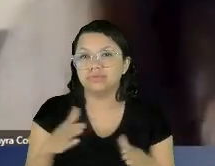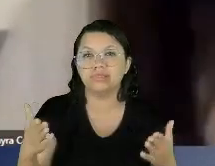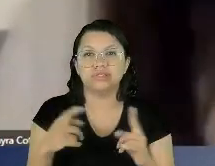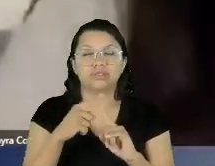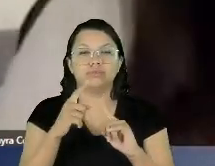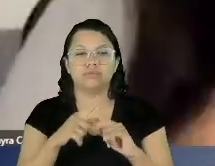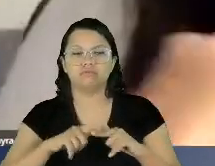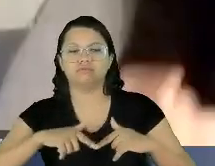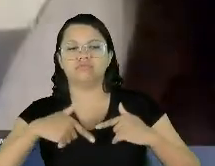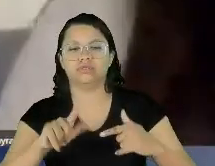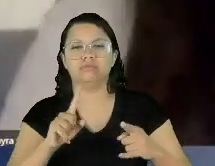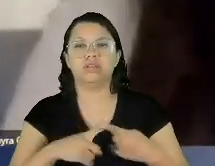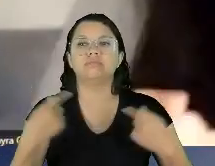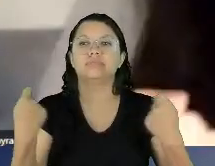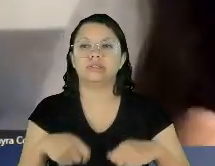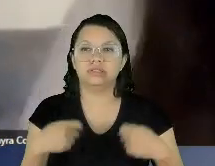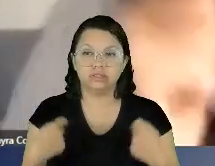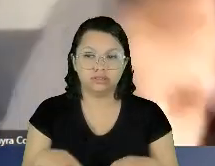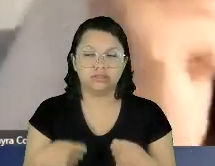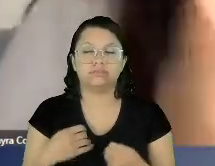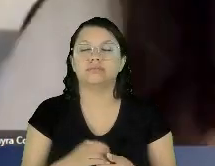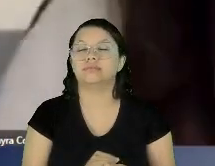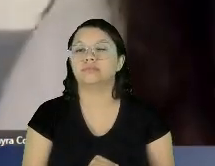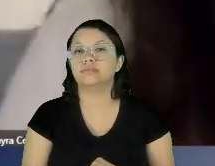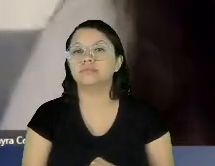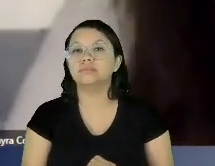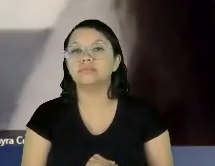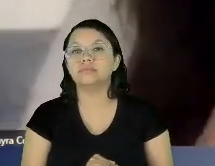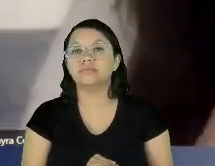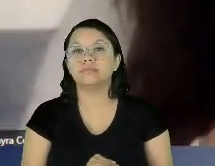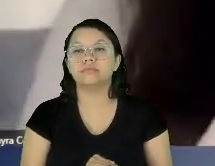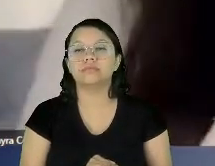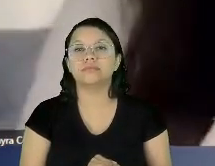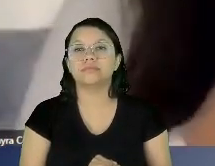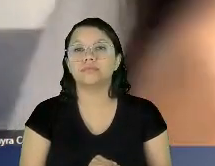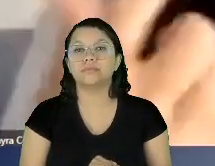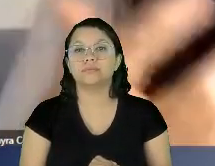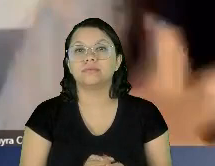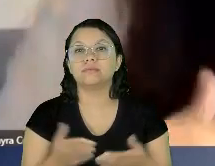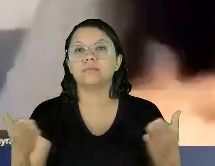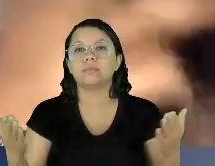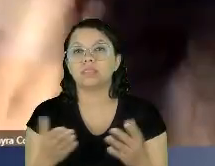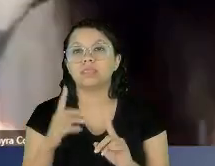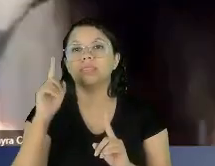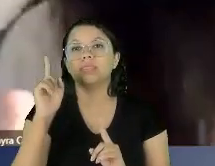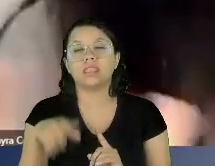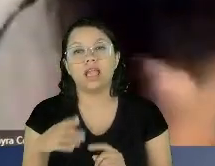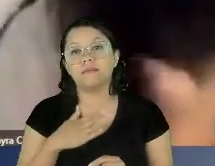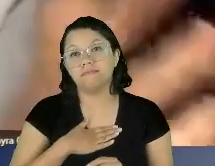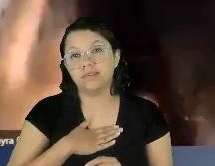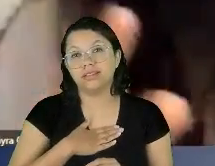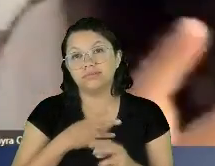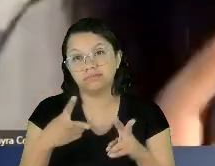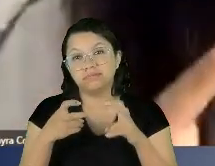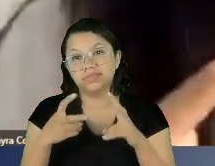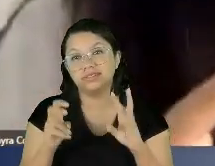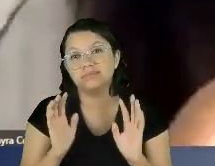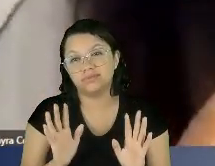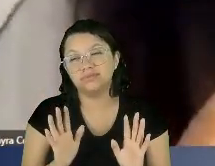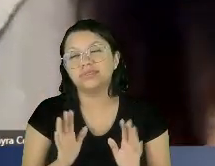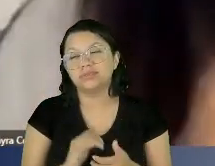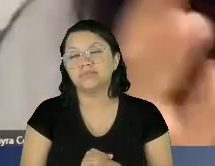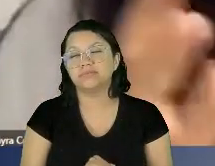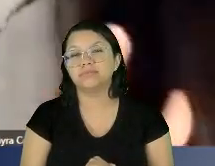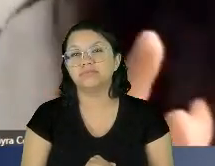muito desconfortável esse tipo de enfrentamento, mas ele precisa ser feito. Então, essas seriam as